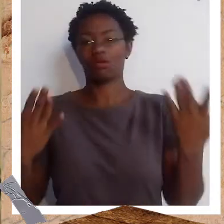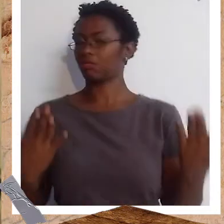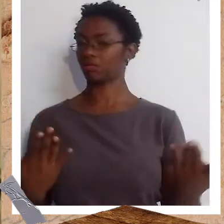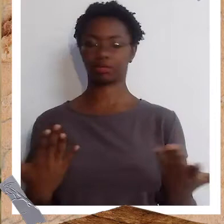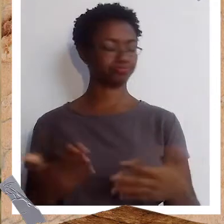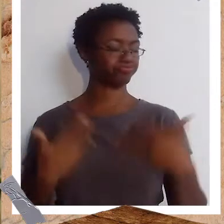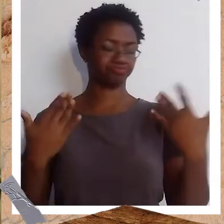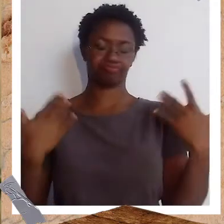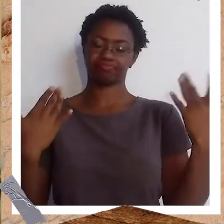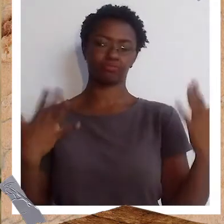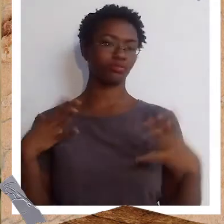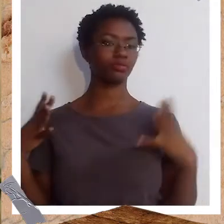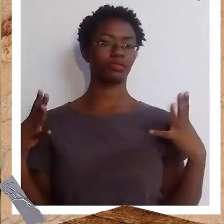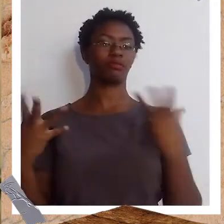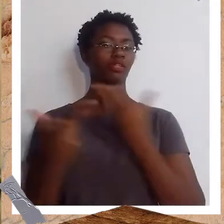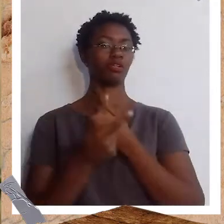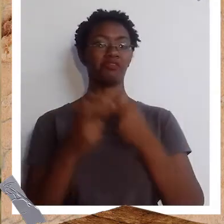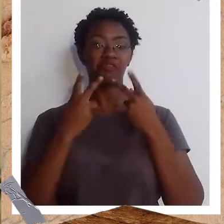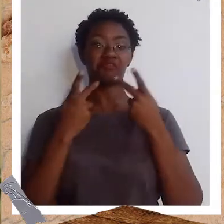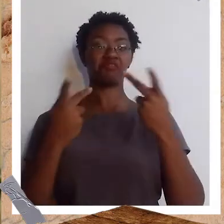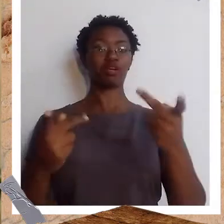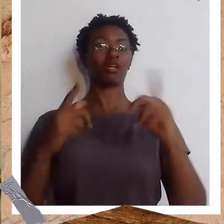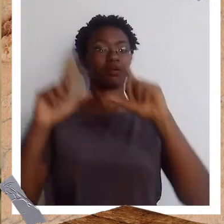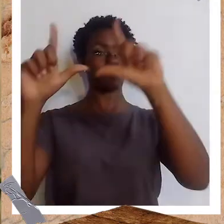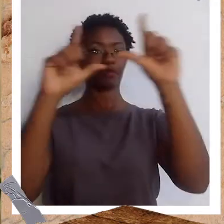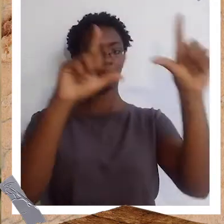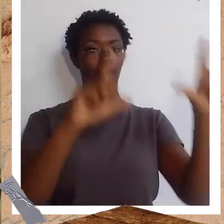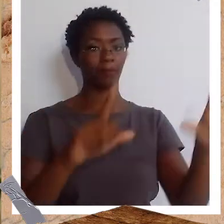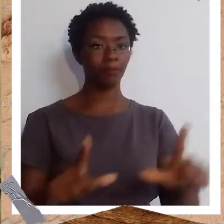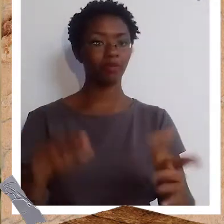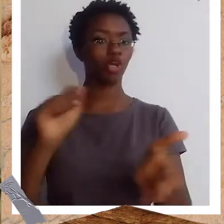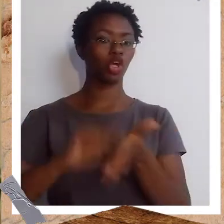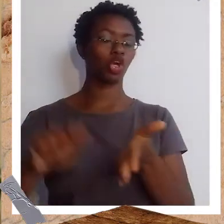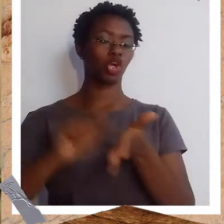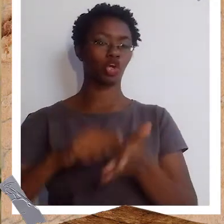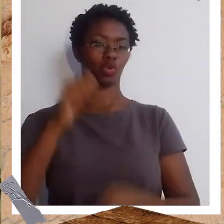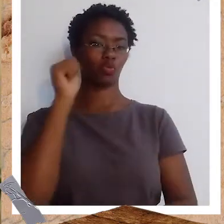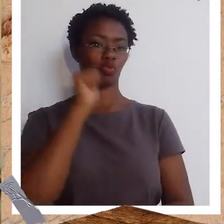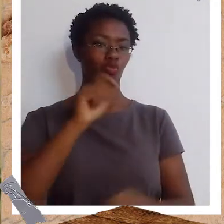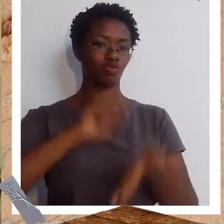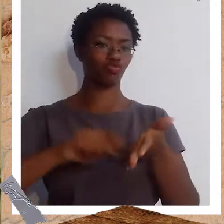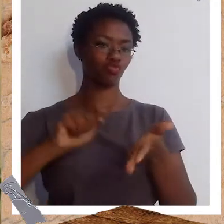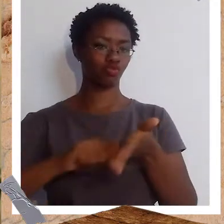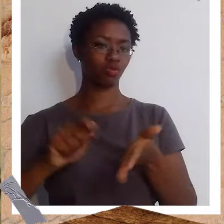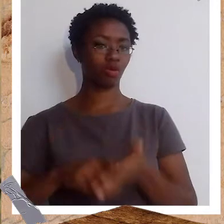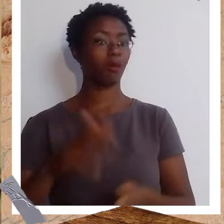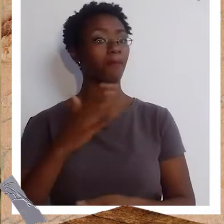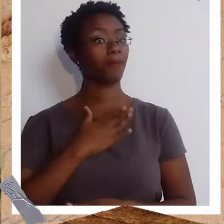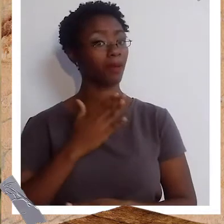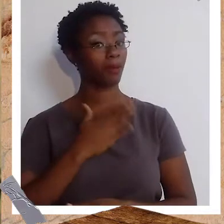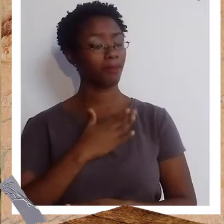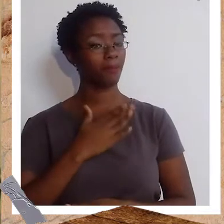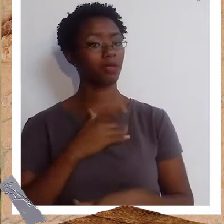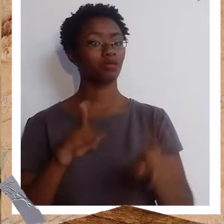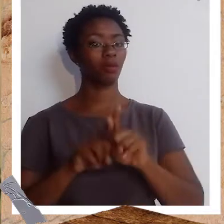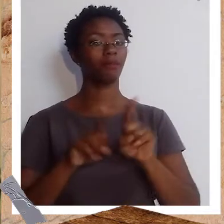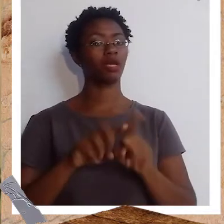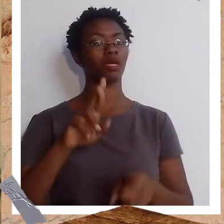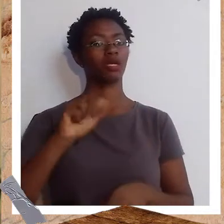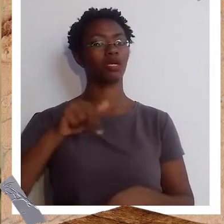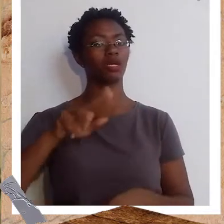né? Poder falar numa exposição de uma escritora. Para mim e para